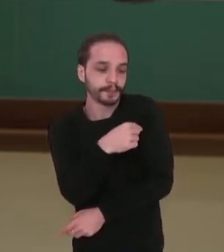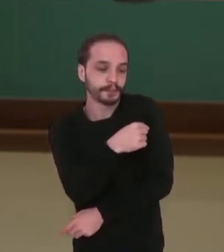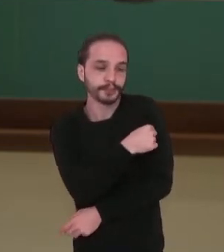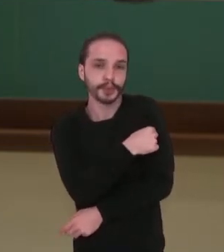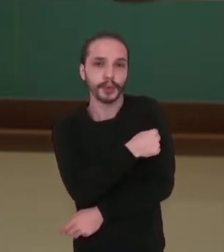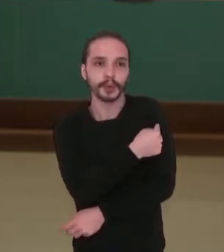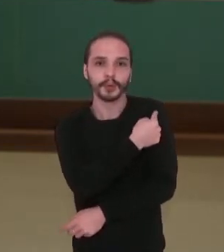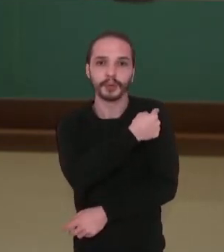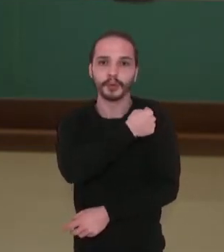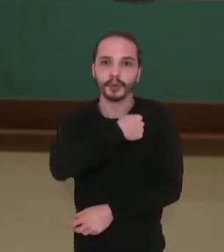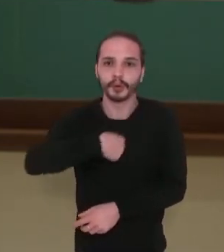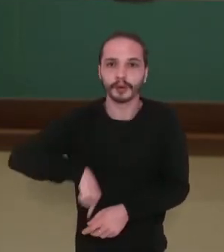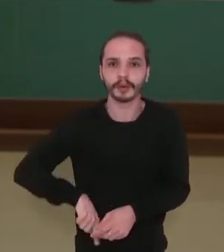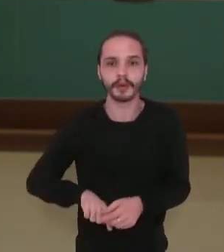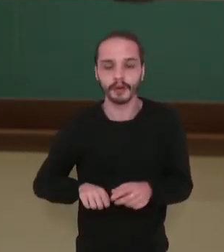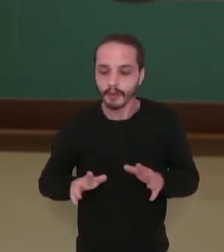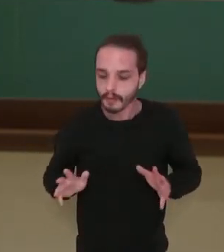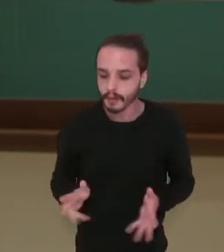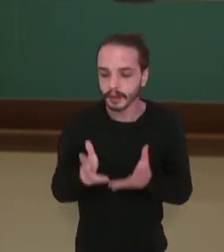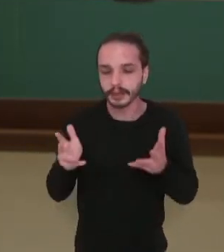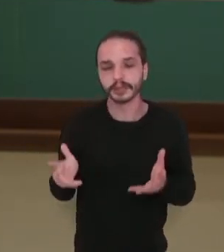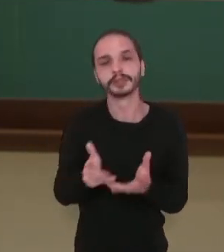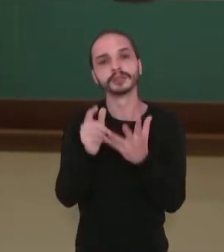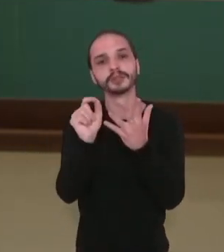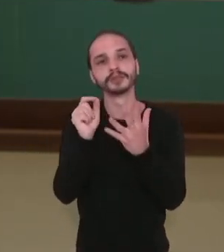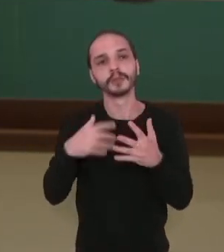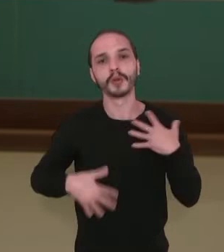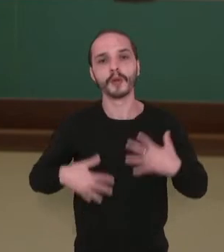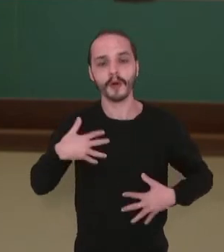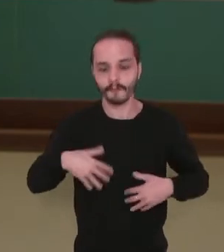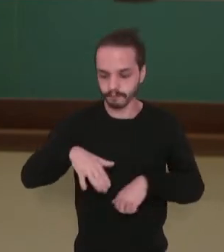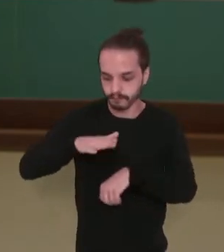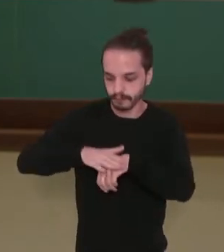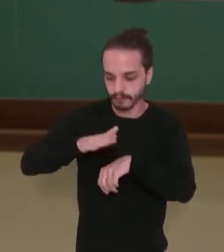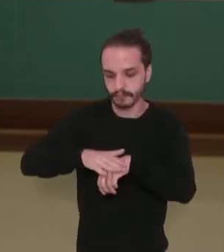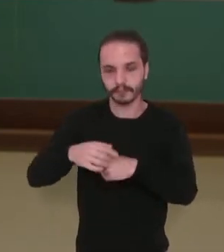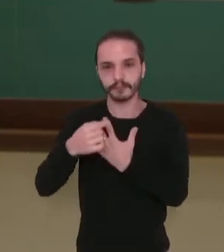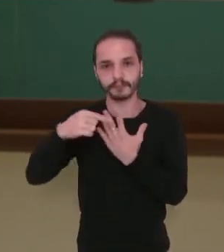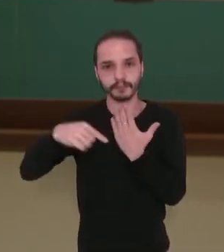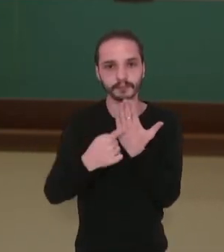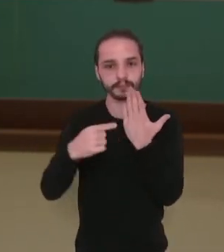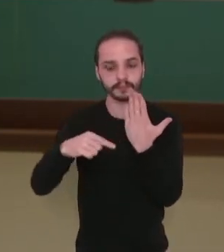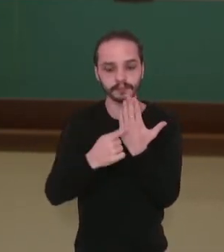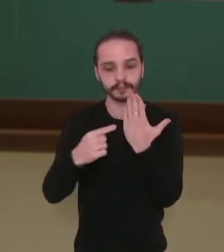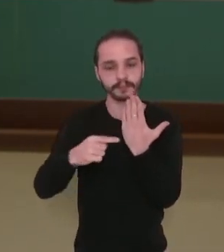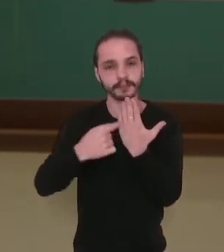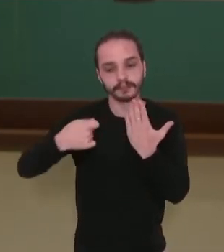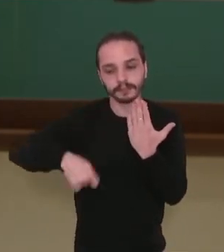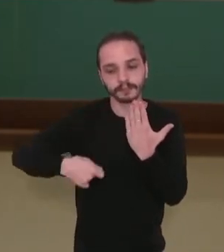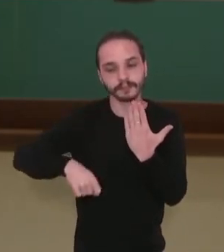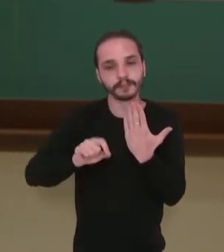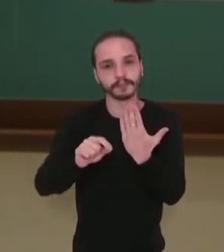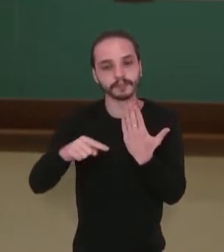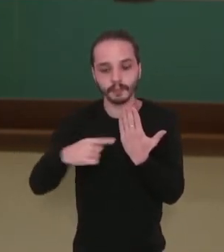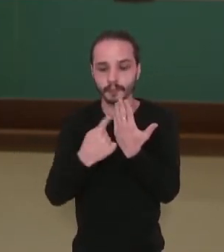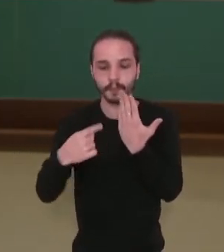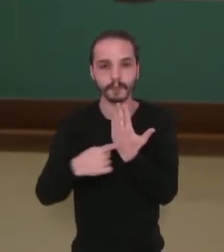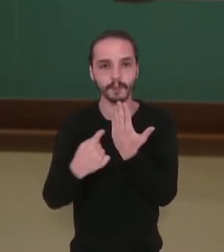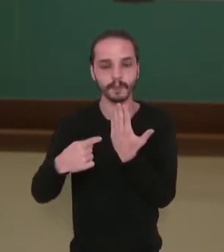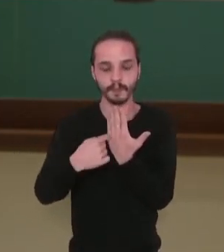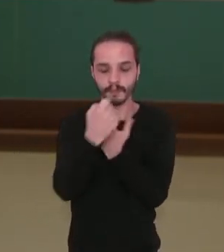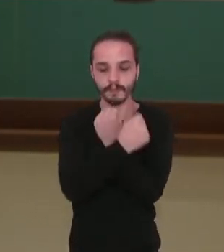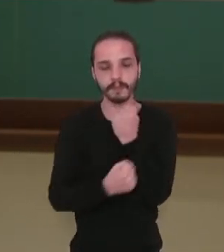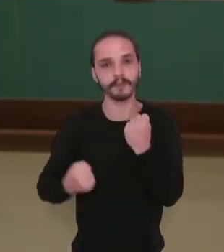corpo, ela vai estimular o nosso corpo a produzir os anticorpos, que são células de defesa.